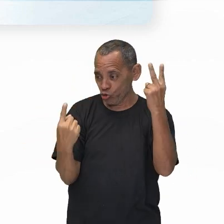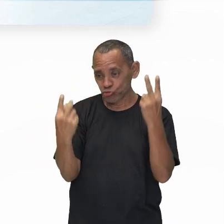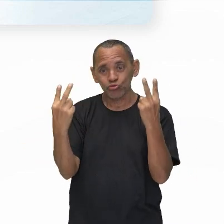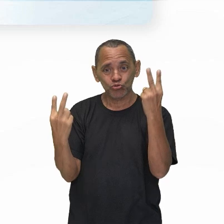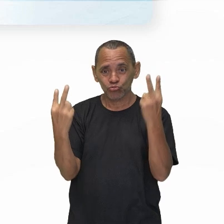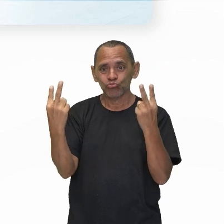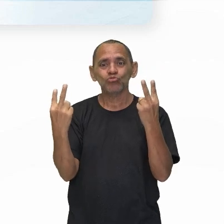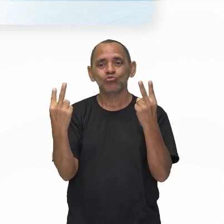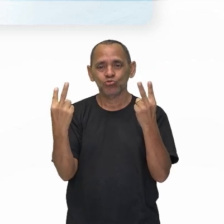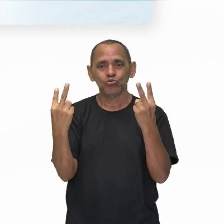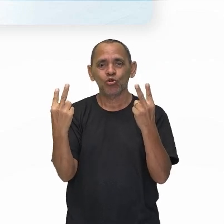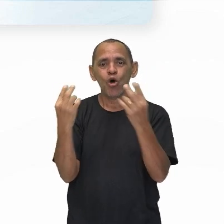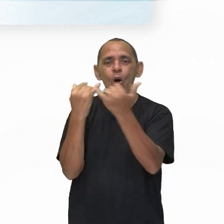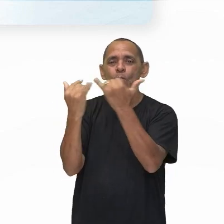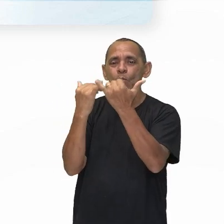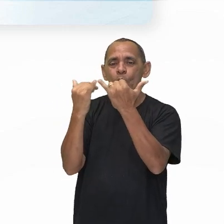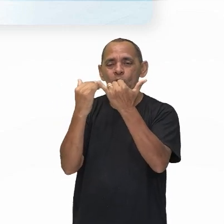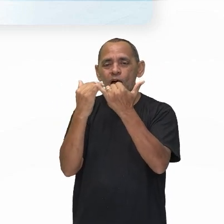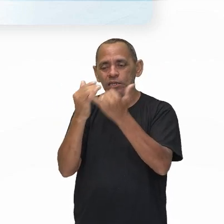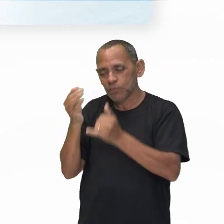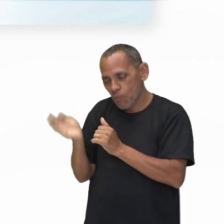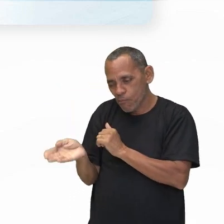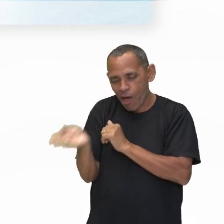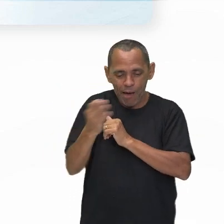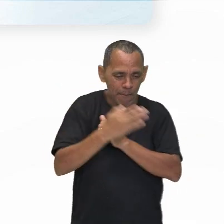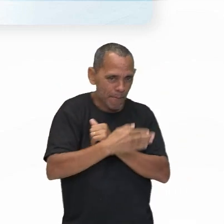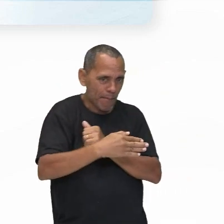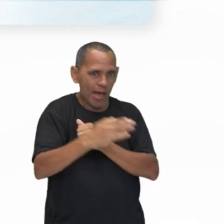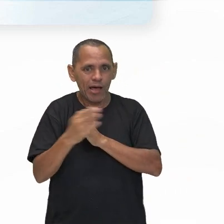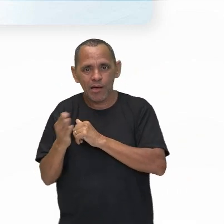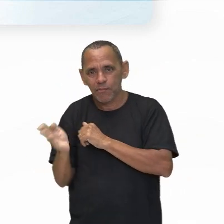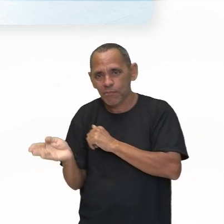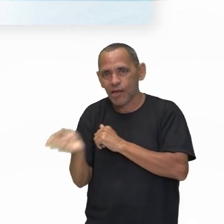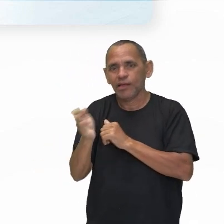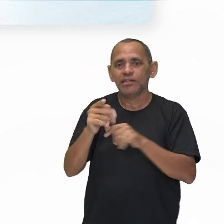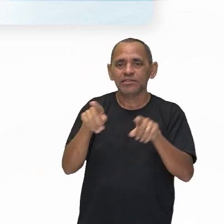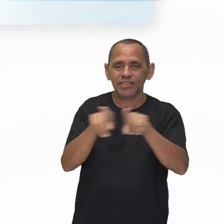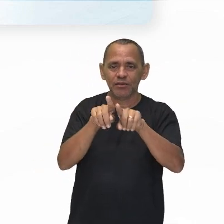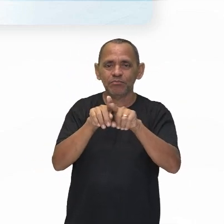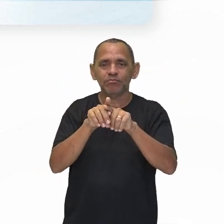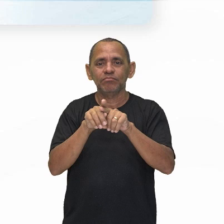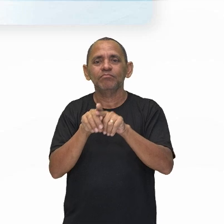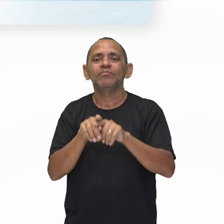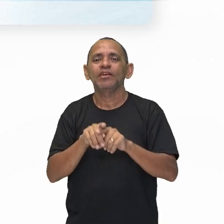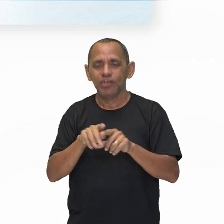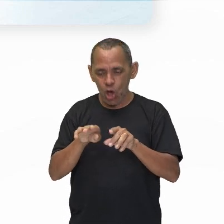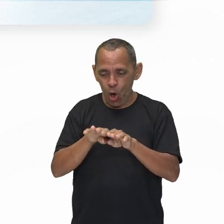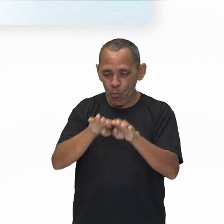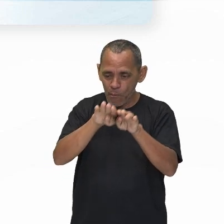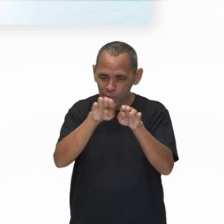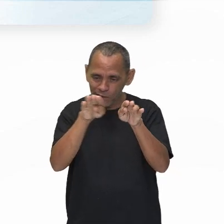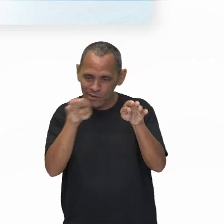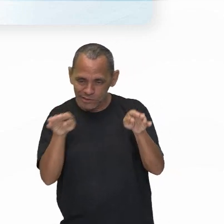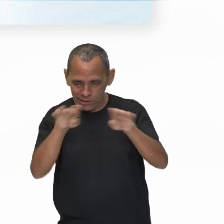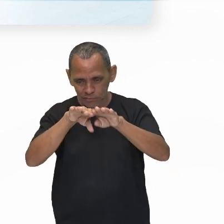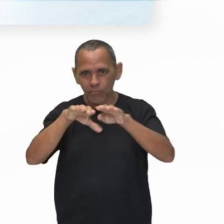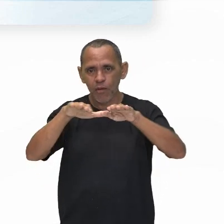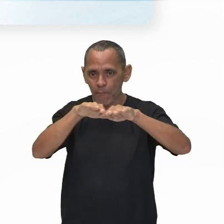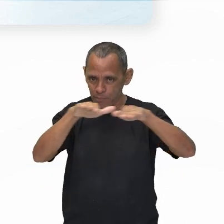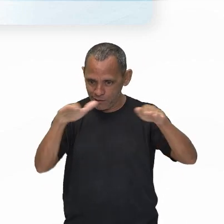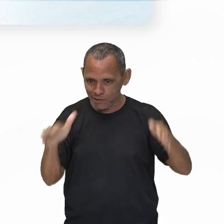de mesa. É jogado em uma mesa curva e com uma bola semelhante a uma bola de